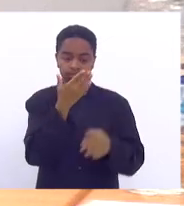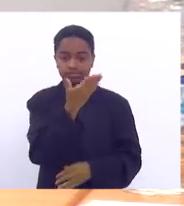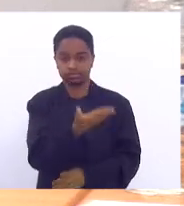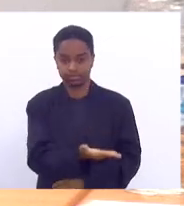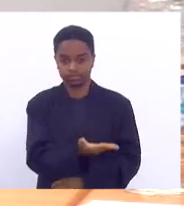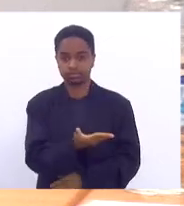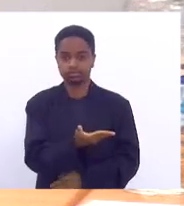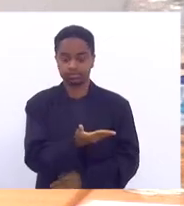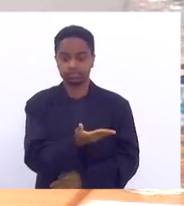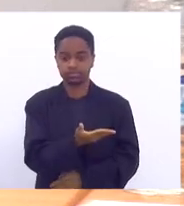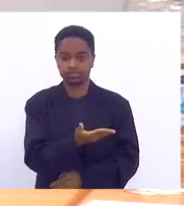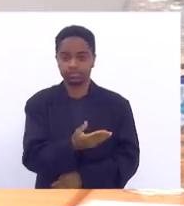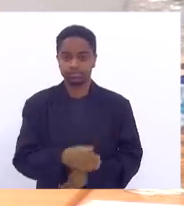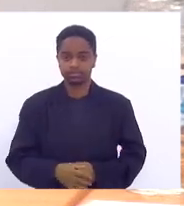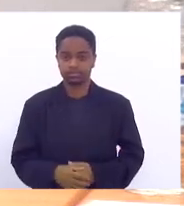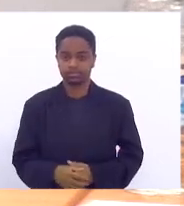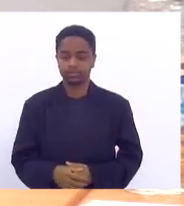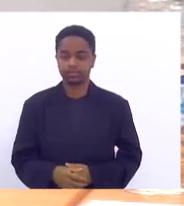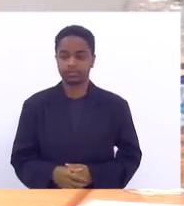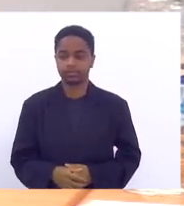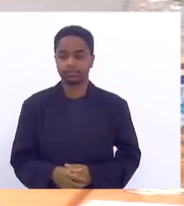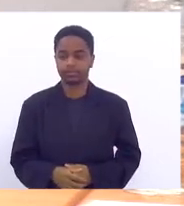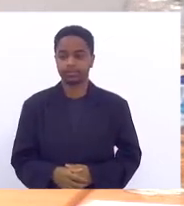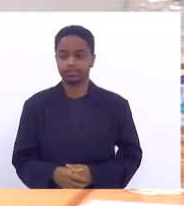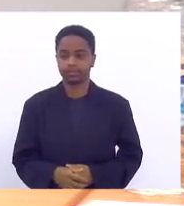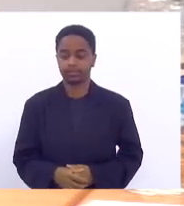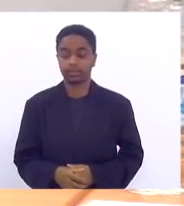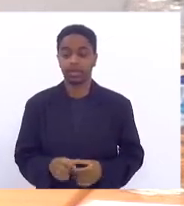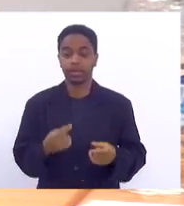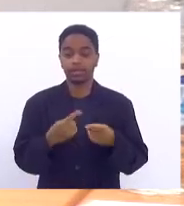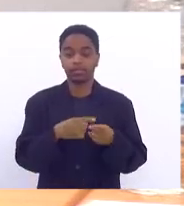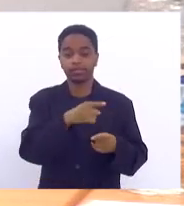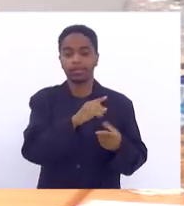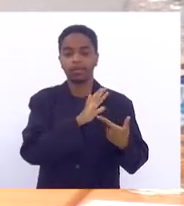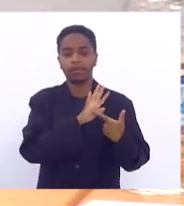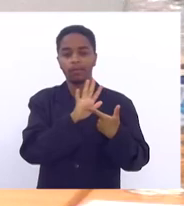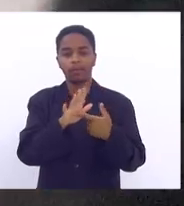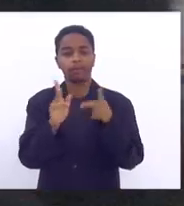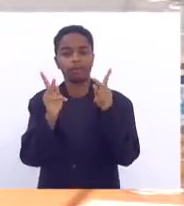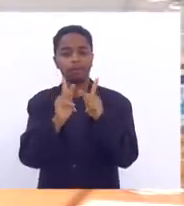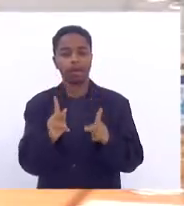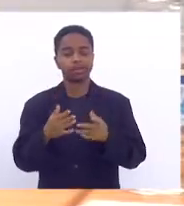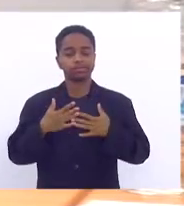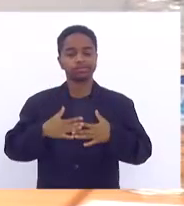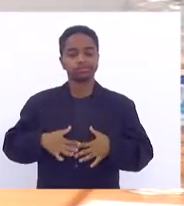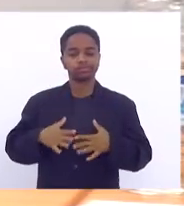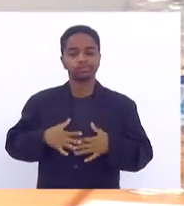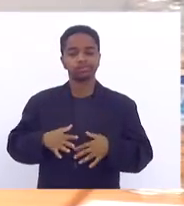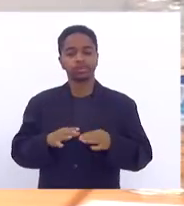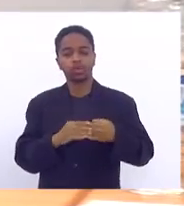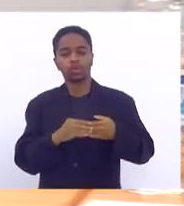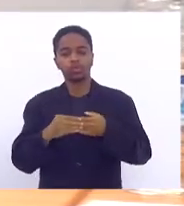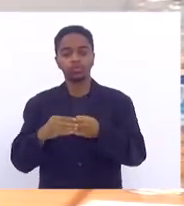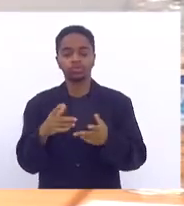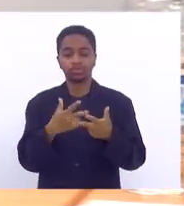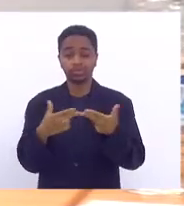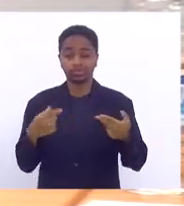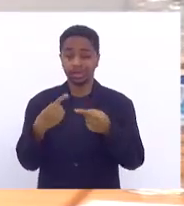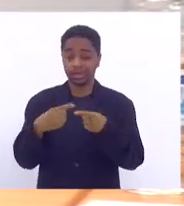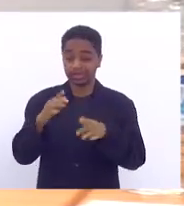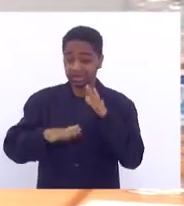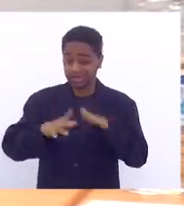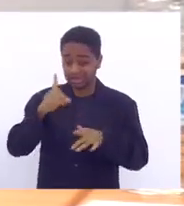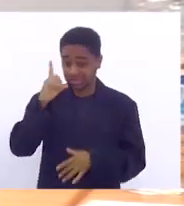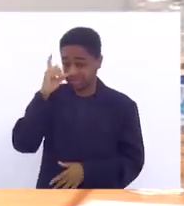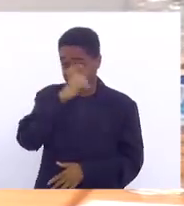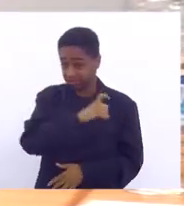ao Senhor porque a sua paz e tranquilidade em conduzir as coisas quando a coisa pega muito Dr Robson